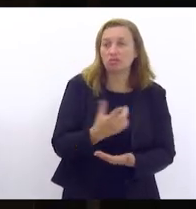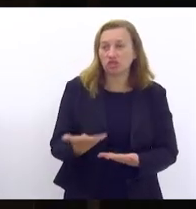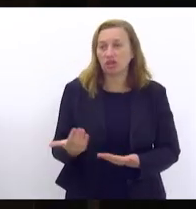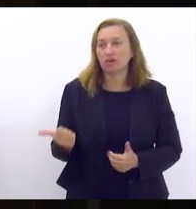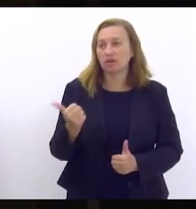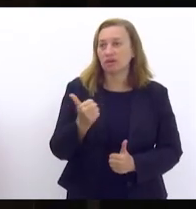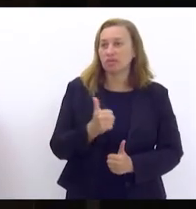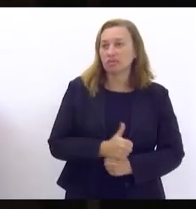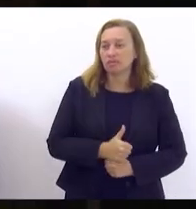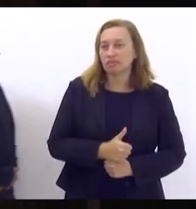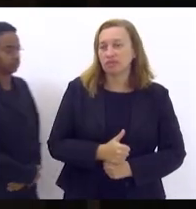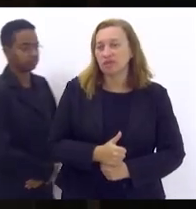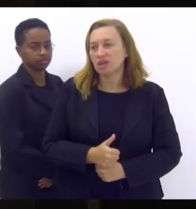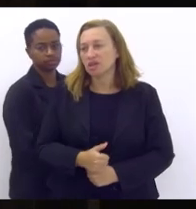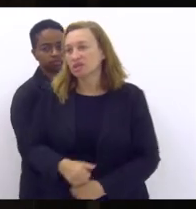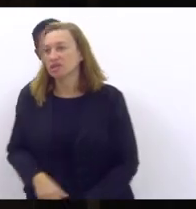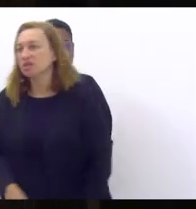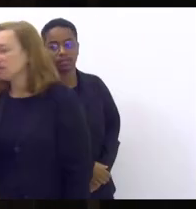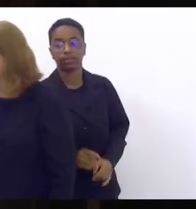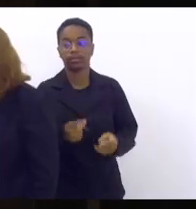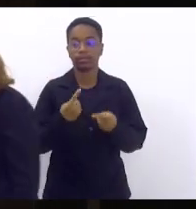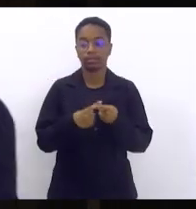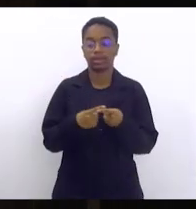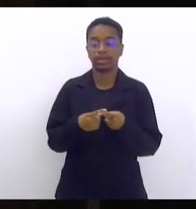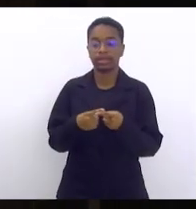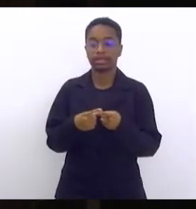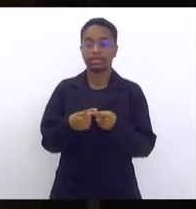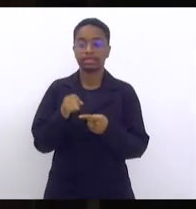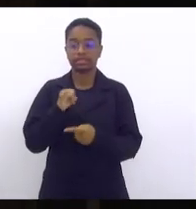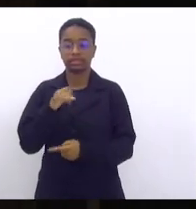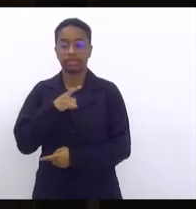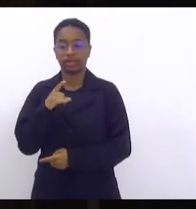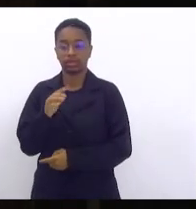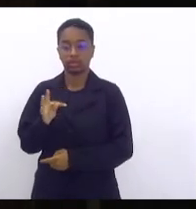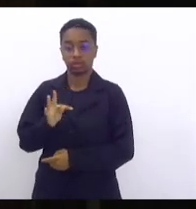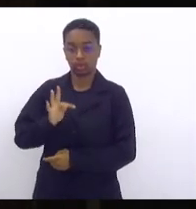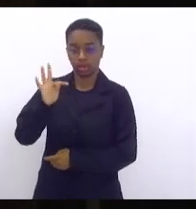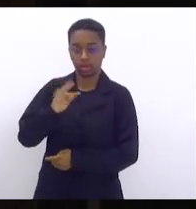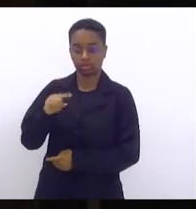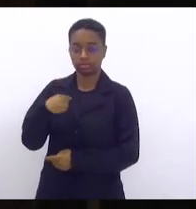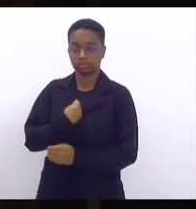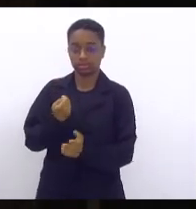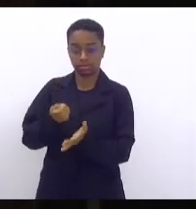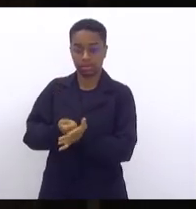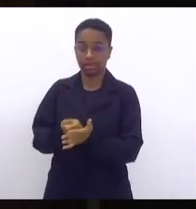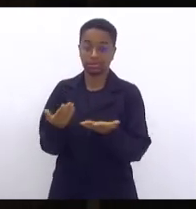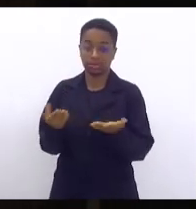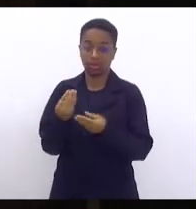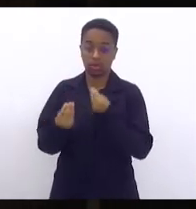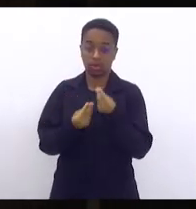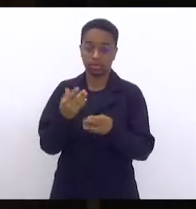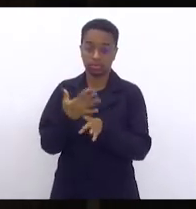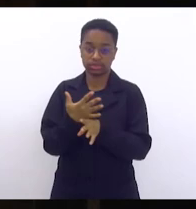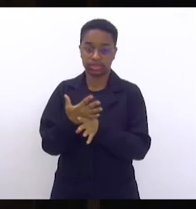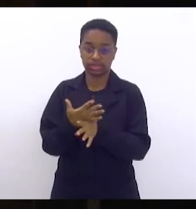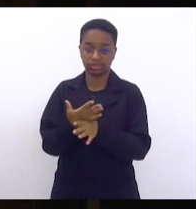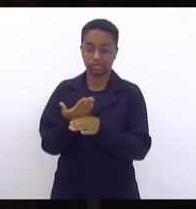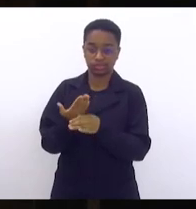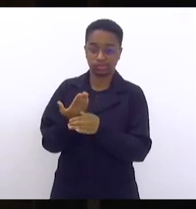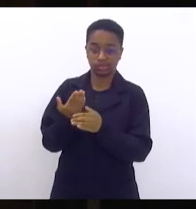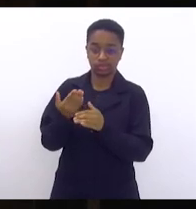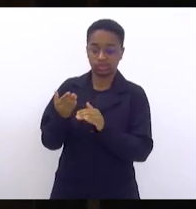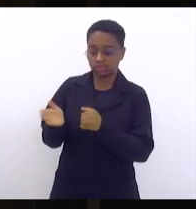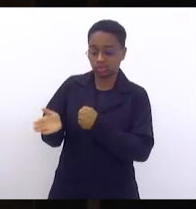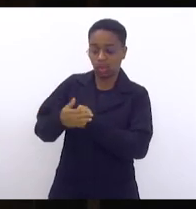porque a gente paga para cada Tonelada do nosso bolso o município pagar para aterrar então quero